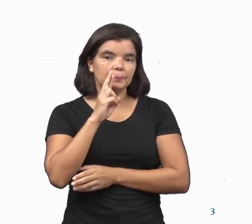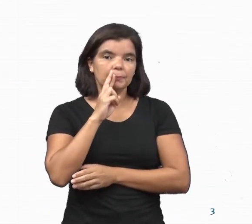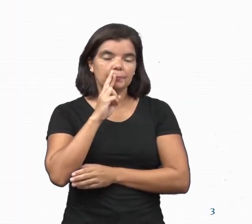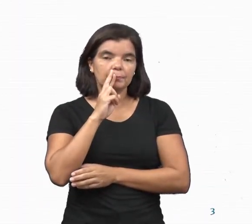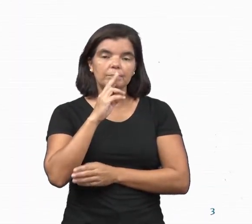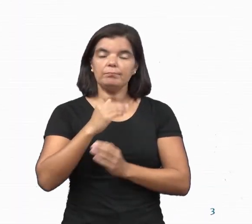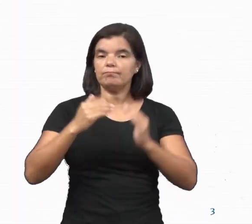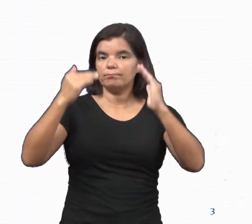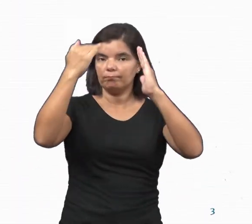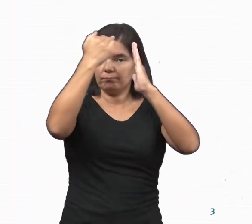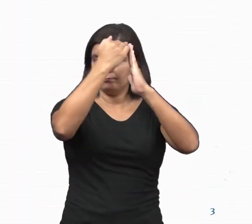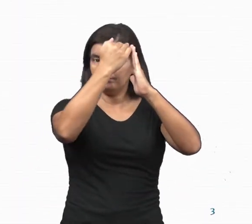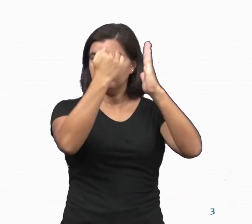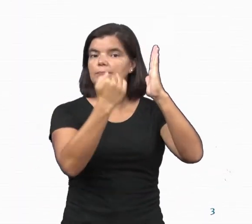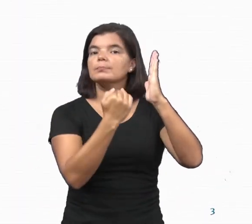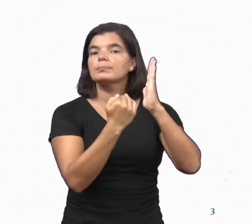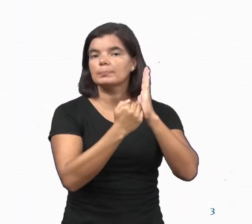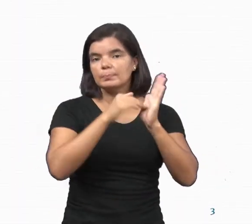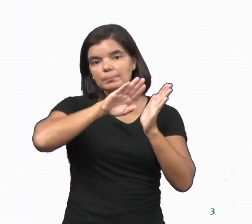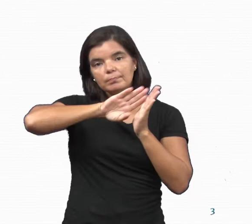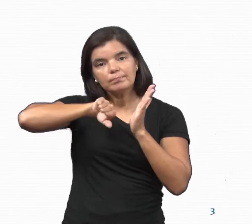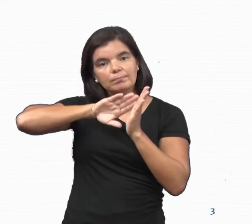baixo, que tem que eliminar, tá?